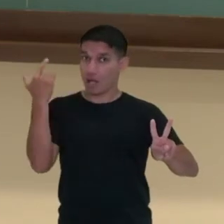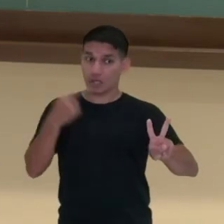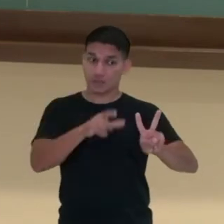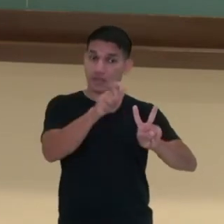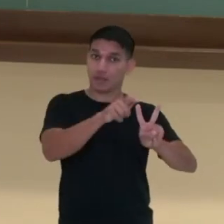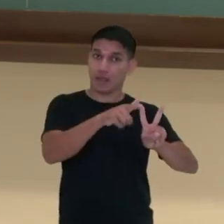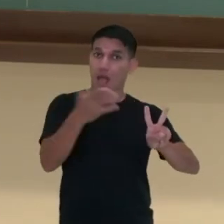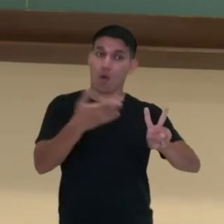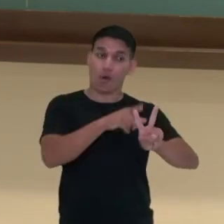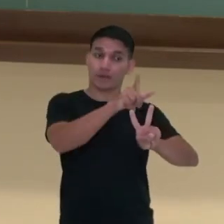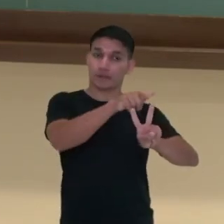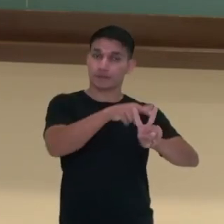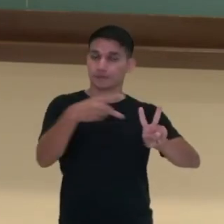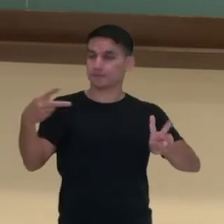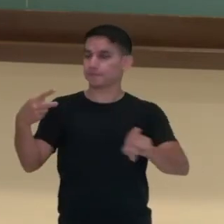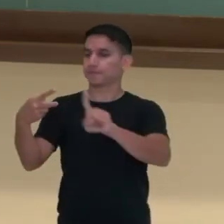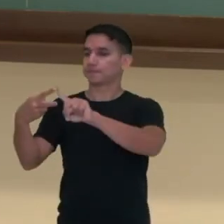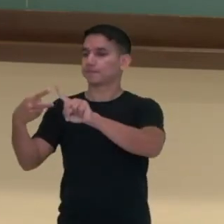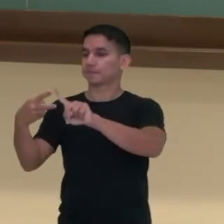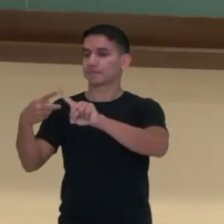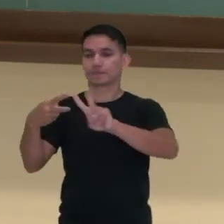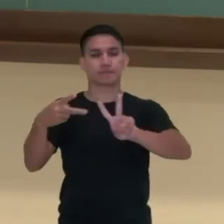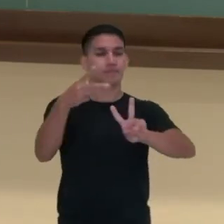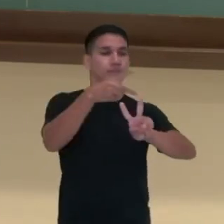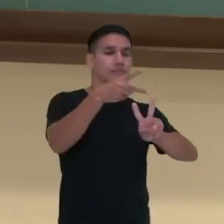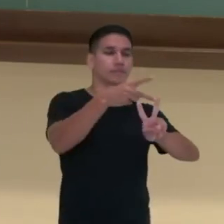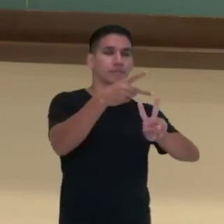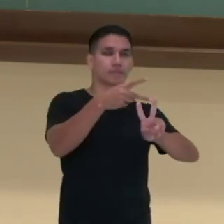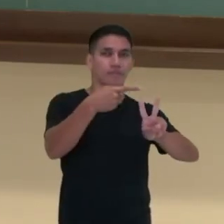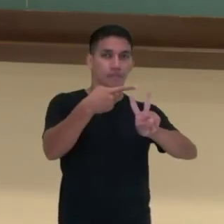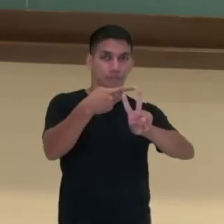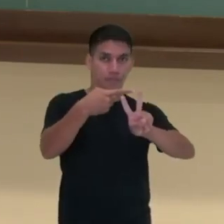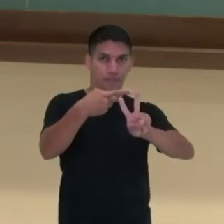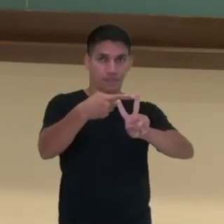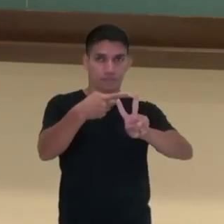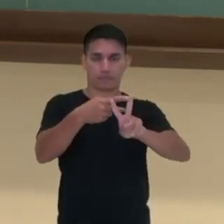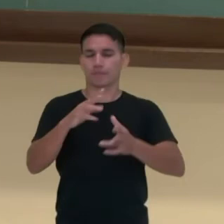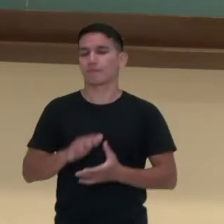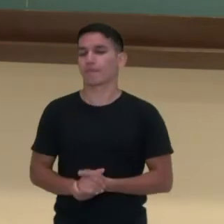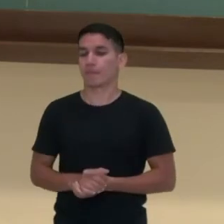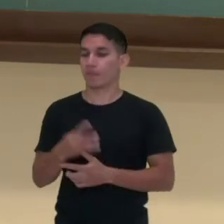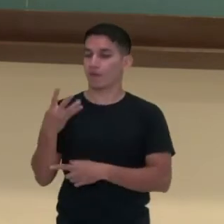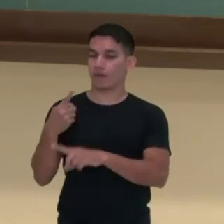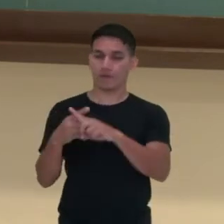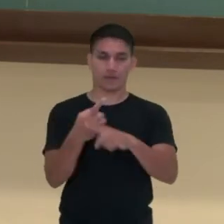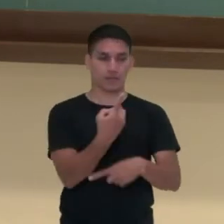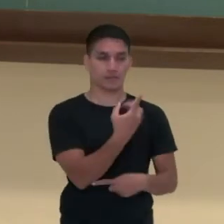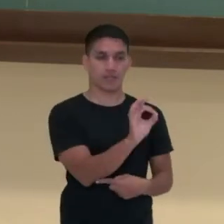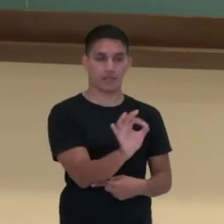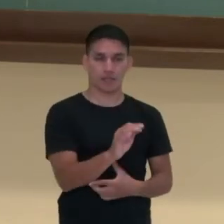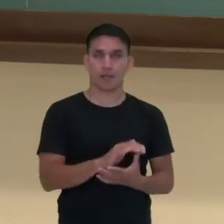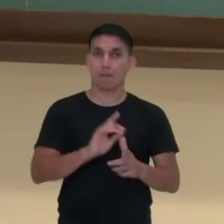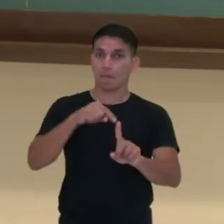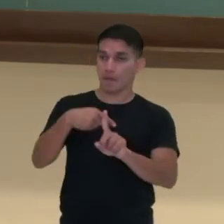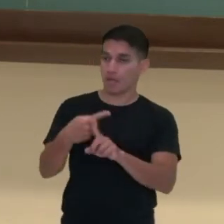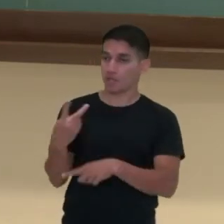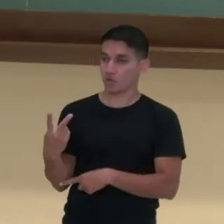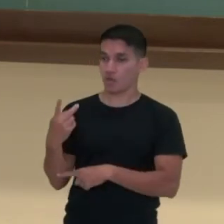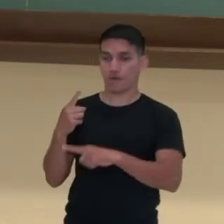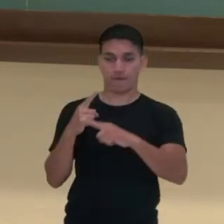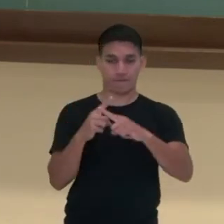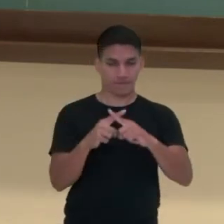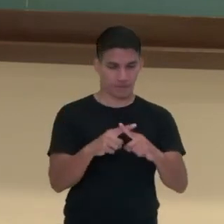vou fazer pela segunda. Então, ó, primeira linha pela segunda coluna. Então, ficou 4 vezes 100 mais 2 vezes